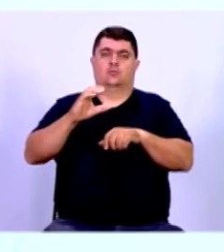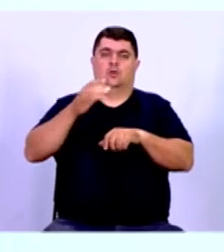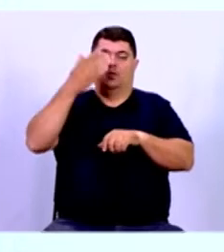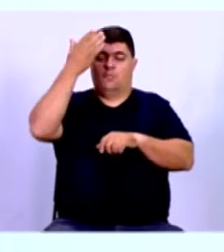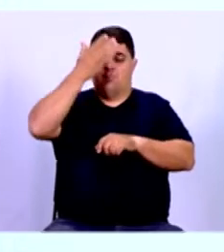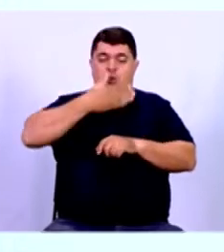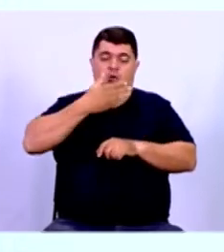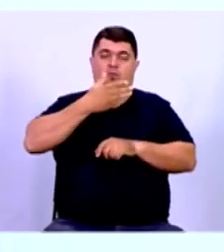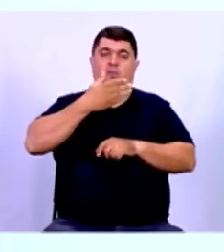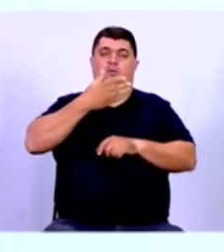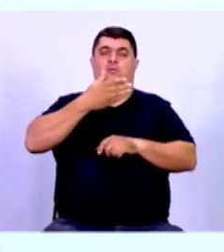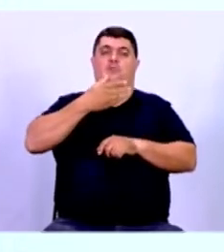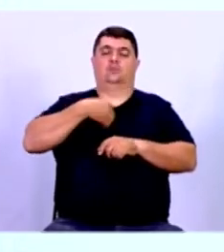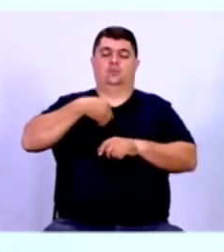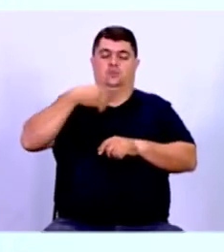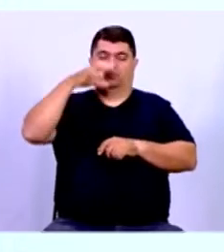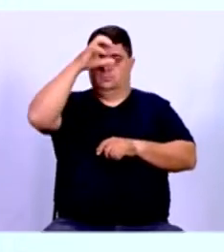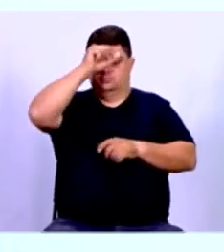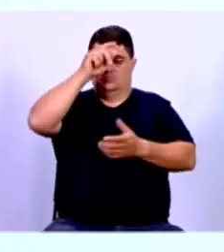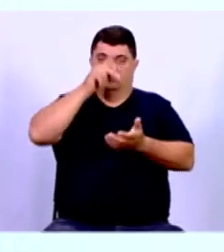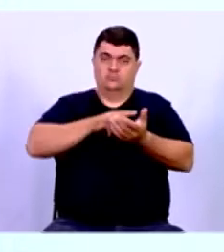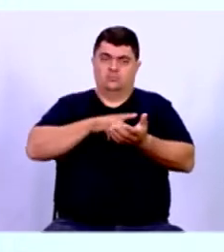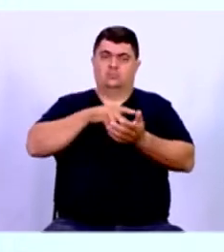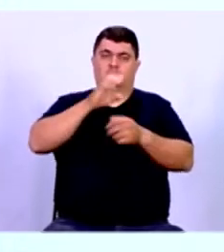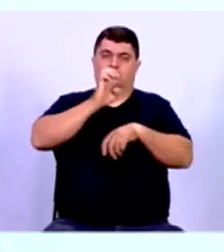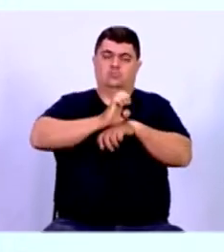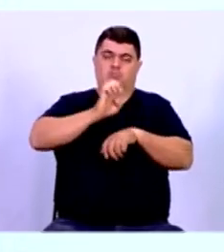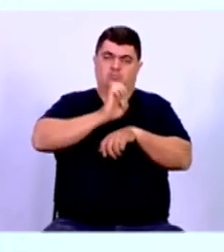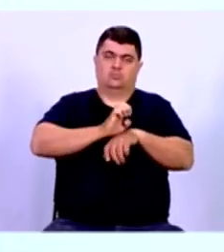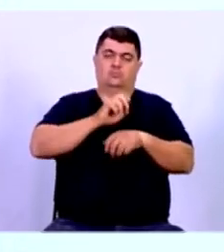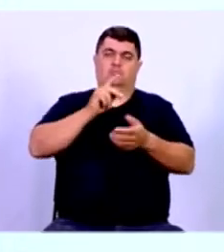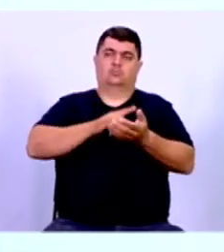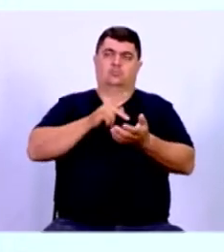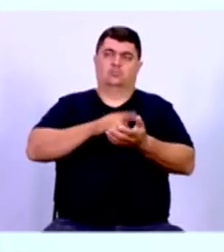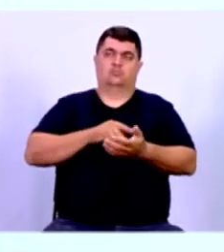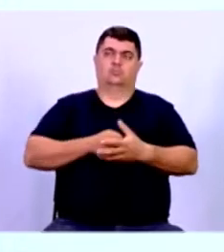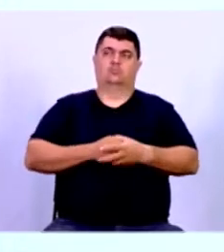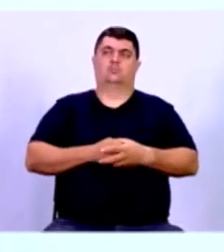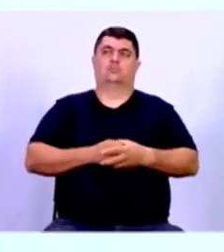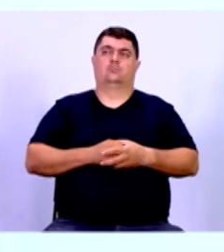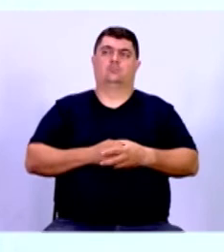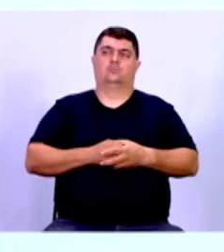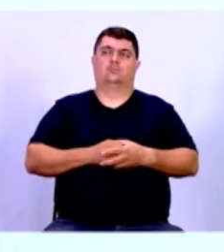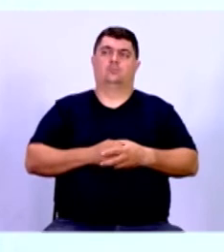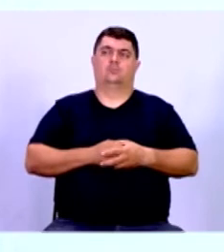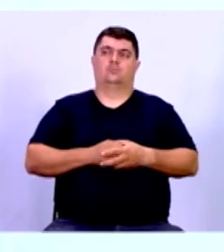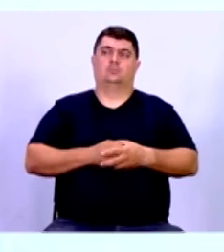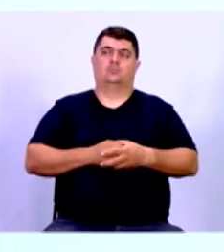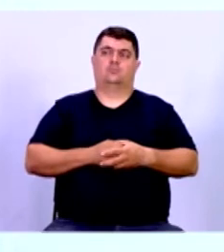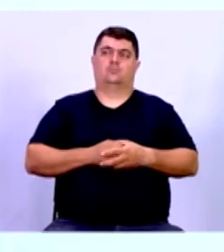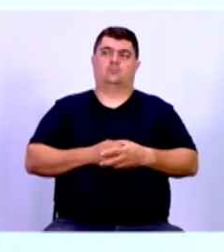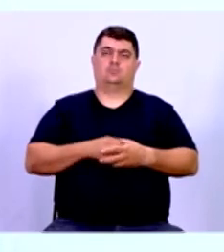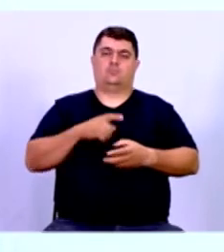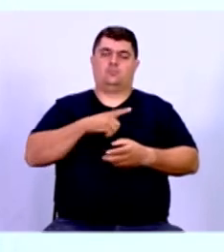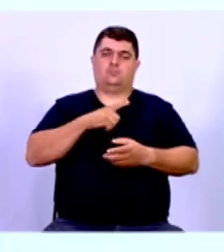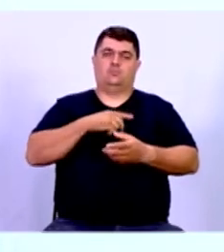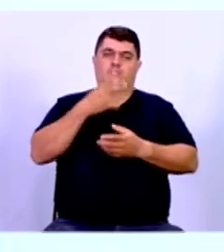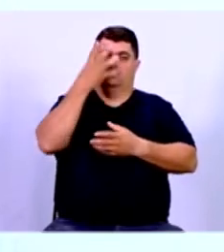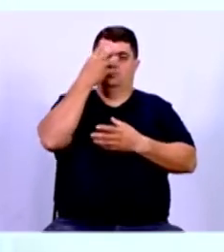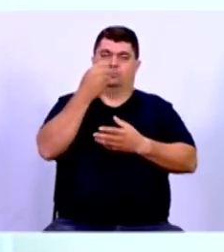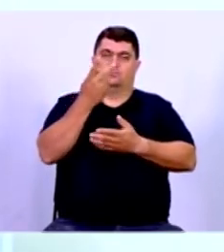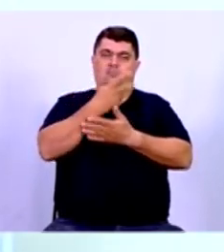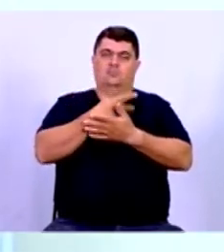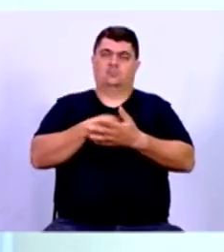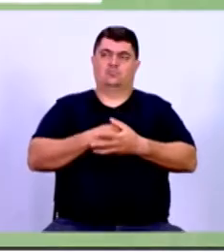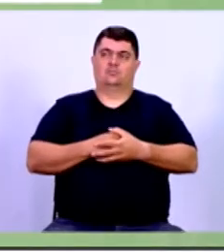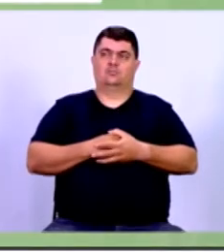probatório, como prova dizendo que você realizou o estágio e está apto a receber a certificação. E aí a gente tem uma charge para ilustrar como que é esse